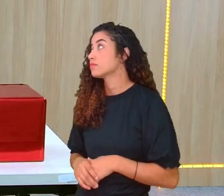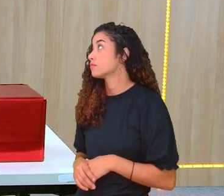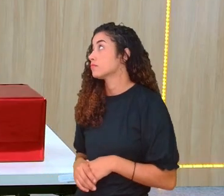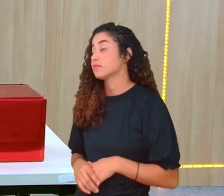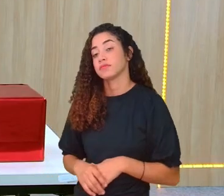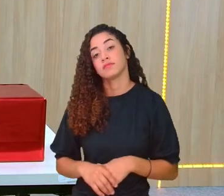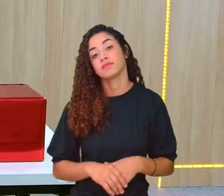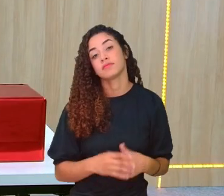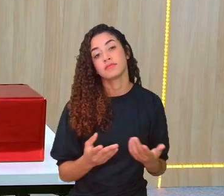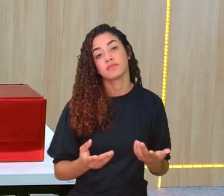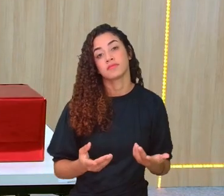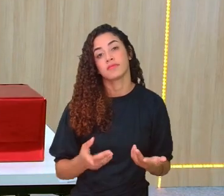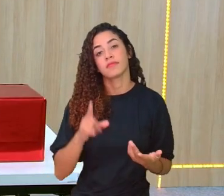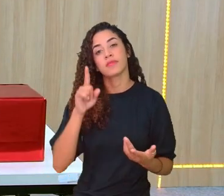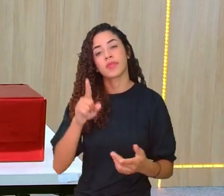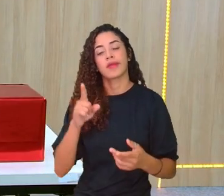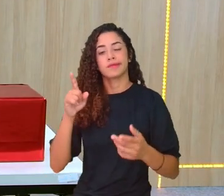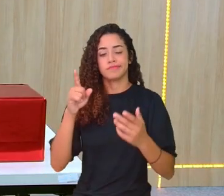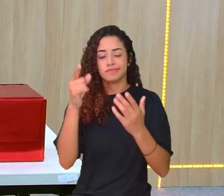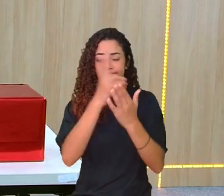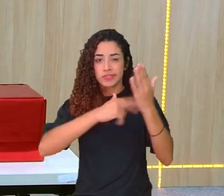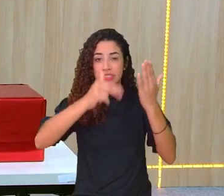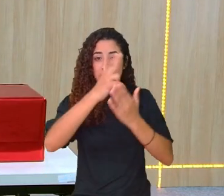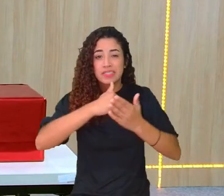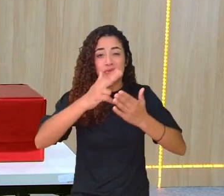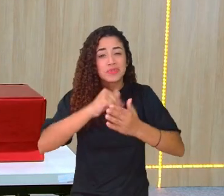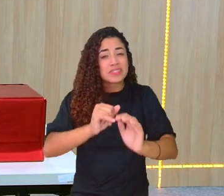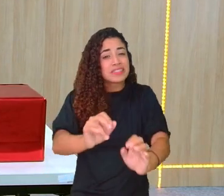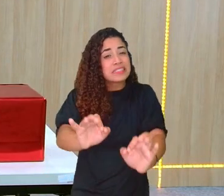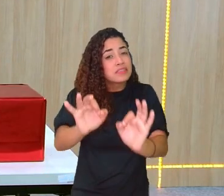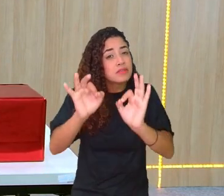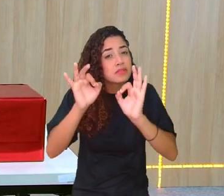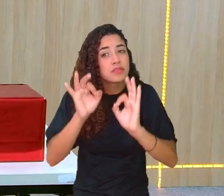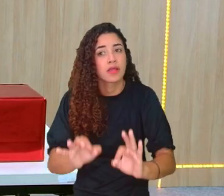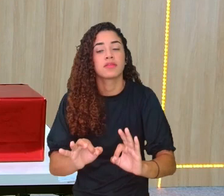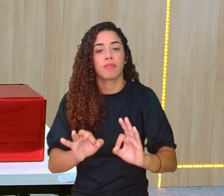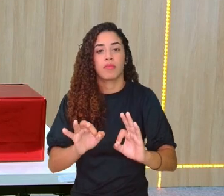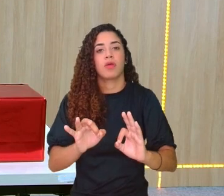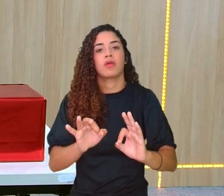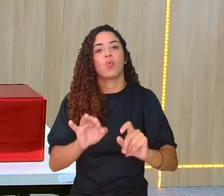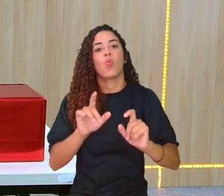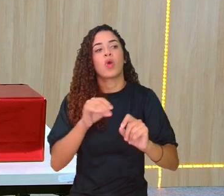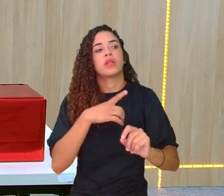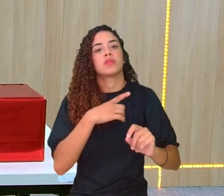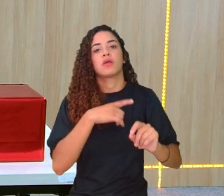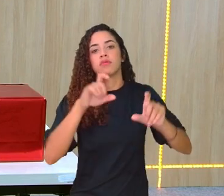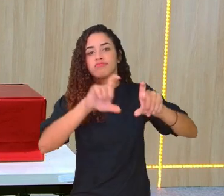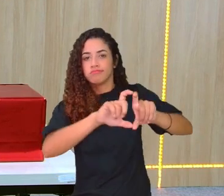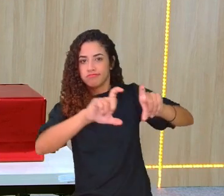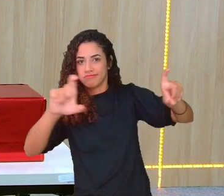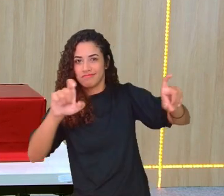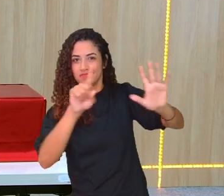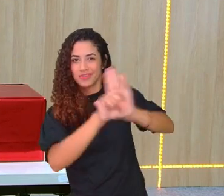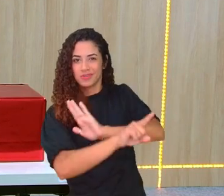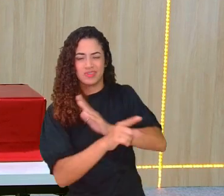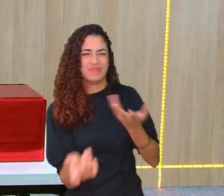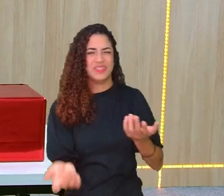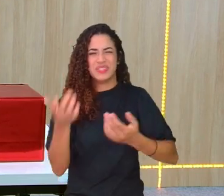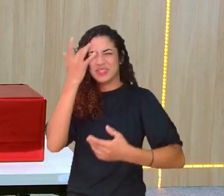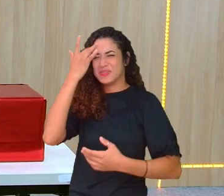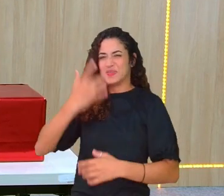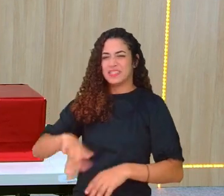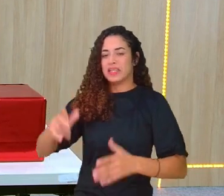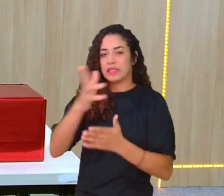Aqui está desenhado exatamente o que está na questão. Professora, eu não vou saber desenhar